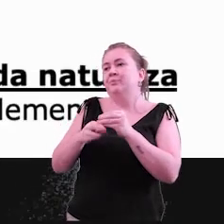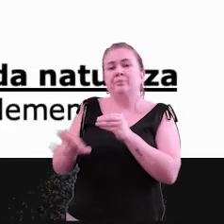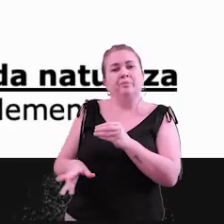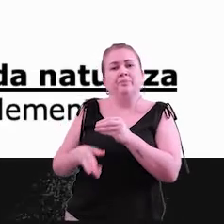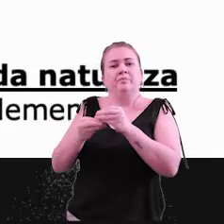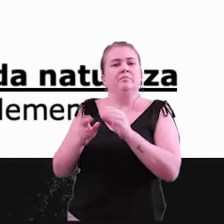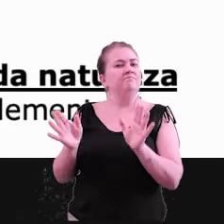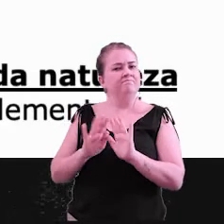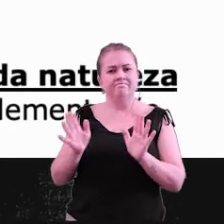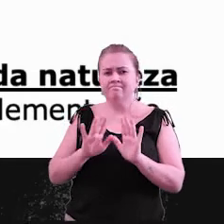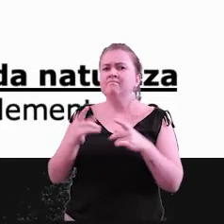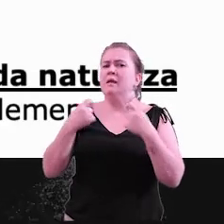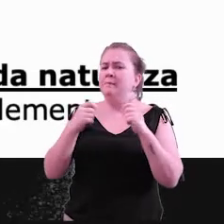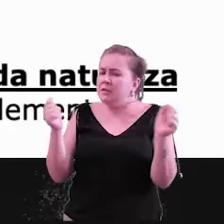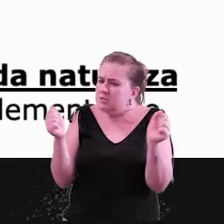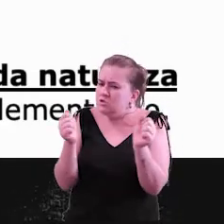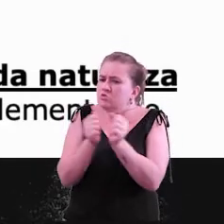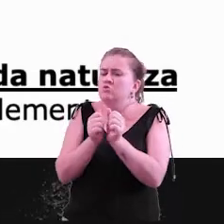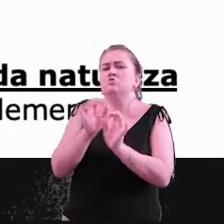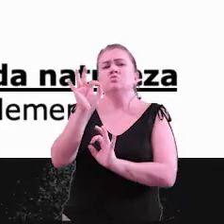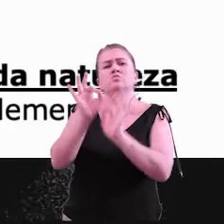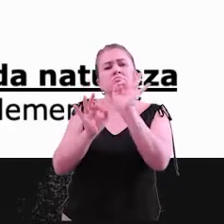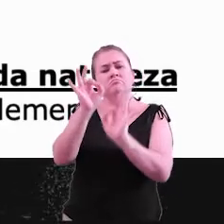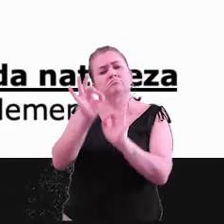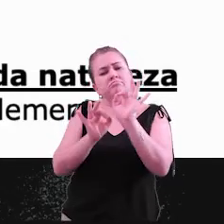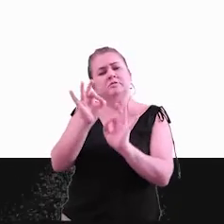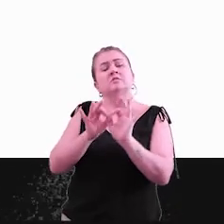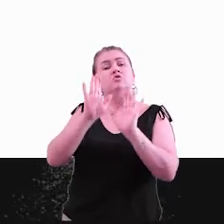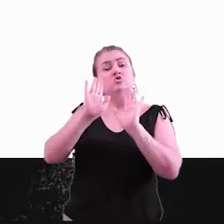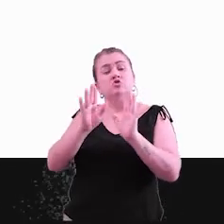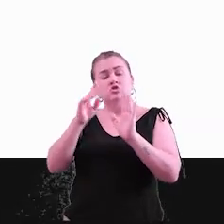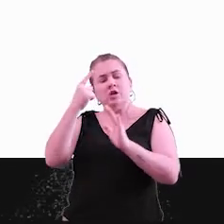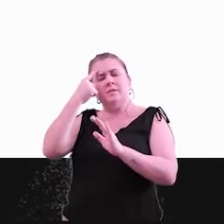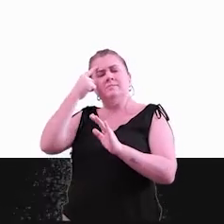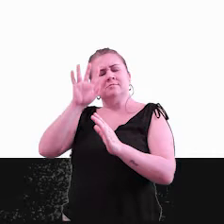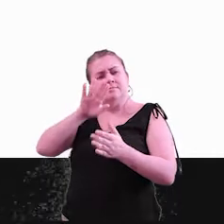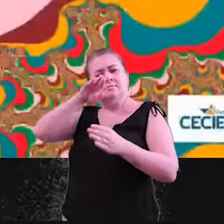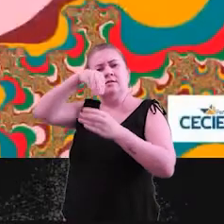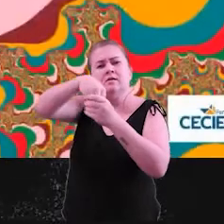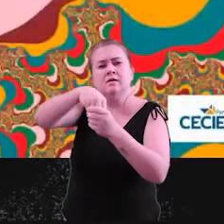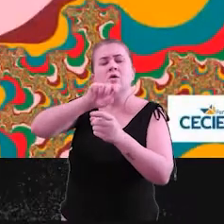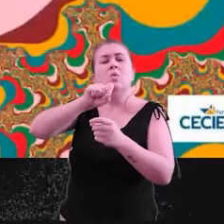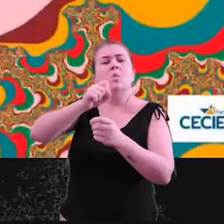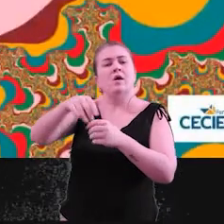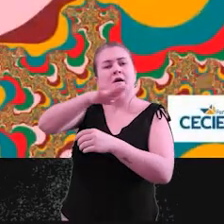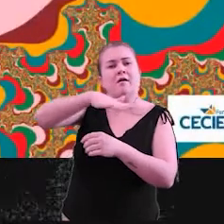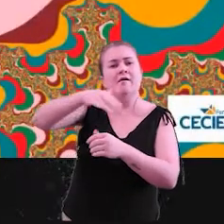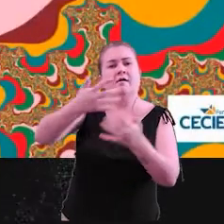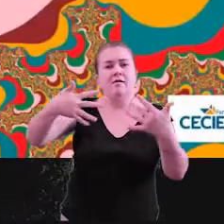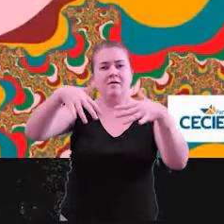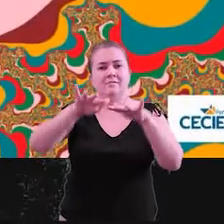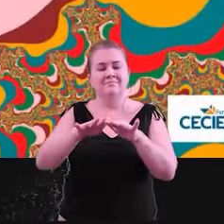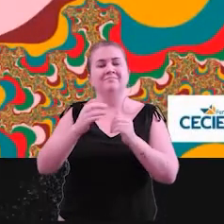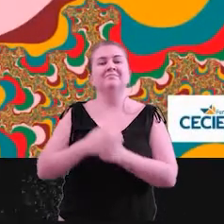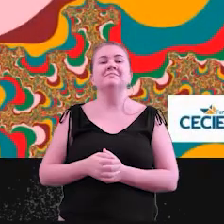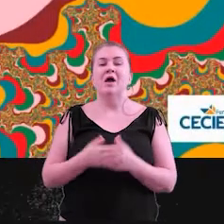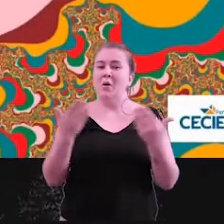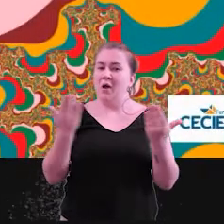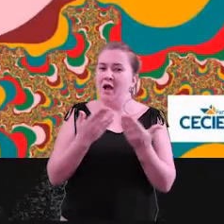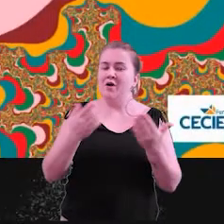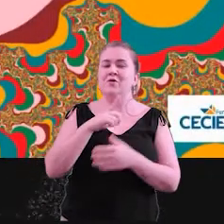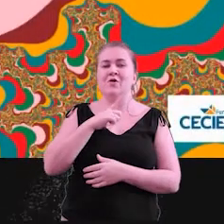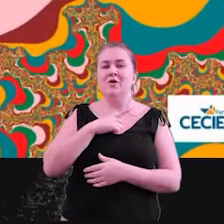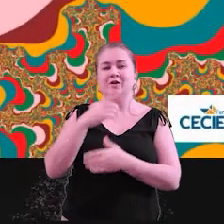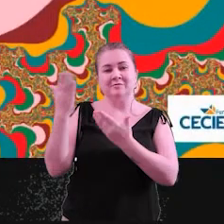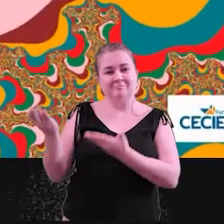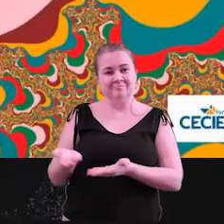né? Precisa ser pensada a acessibilidade desde o início do projeto. Fica aqui um convite para algumas publicações.